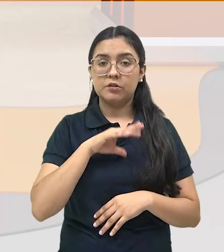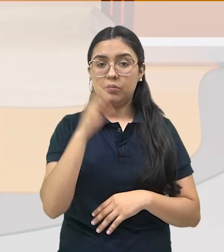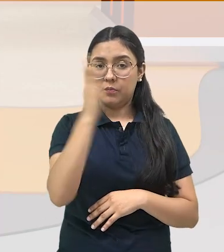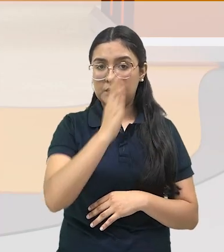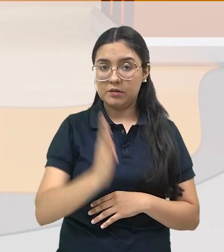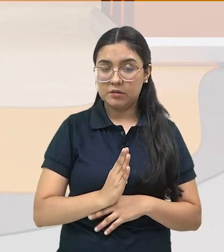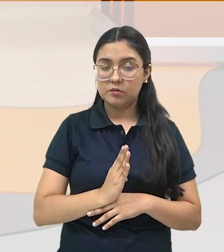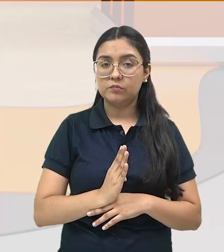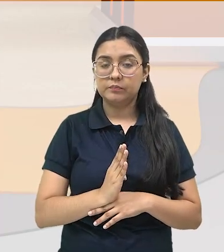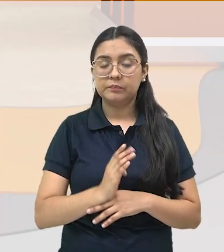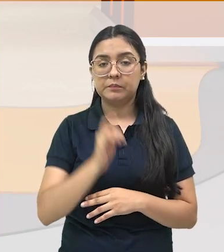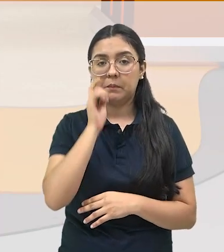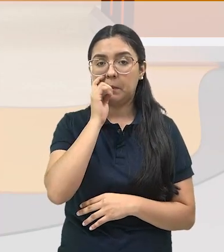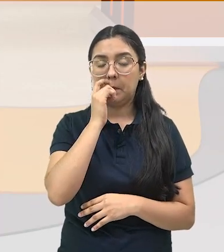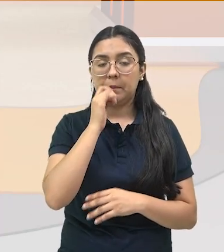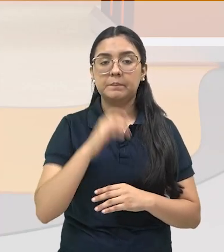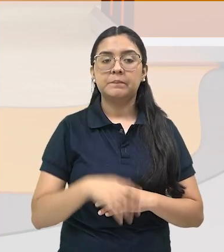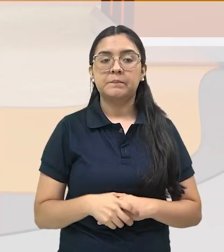entre